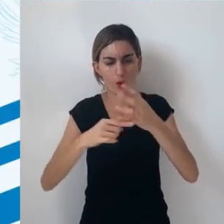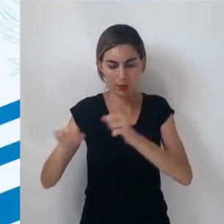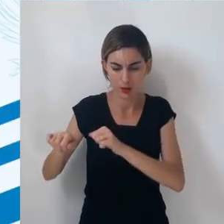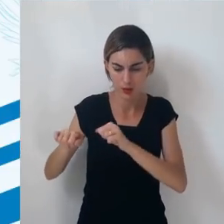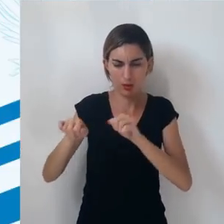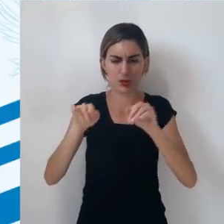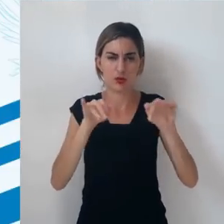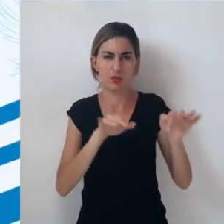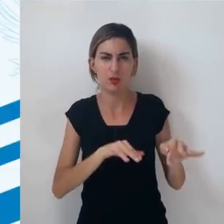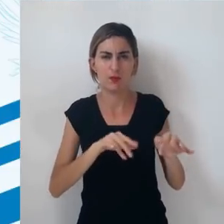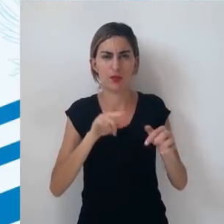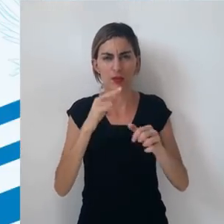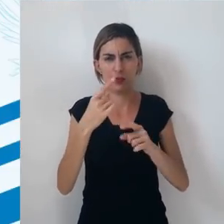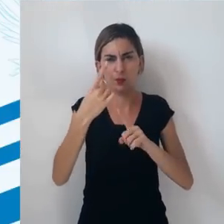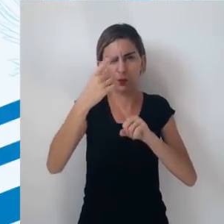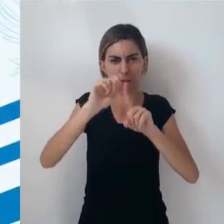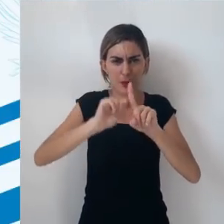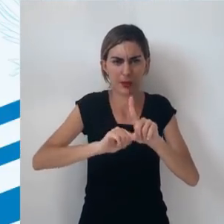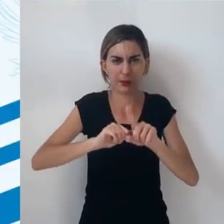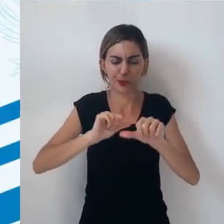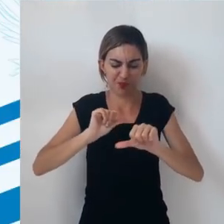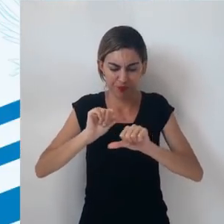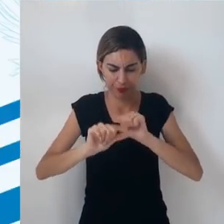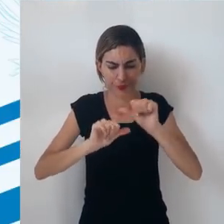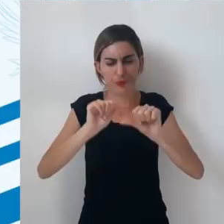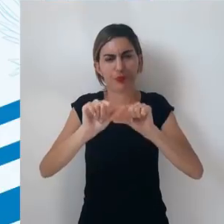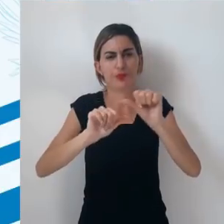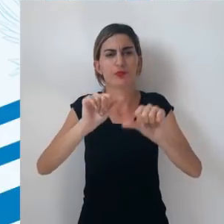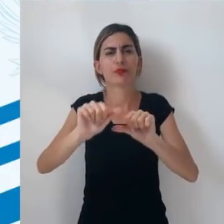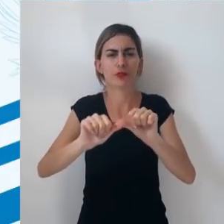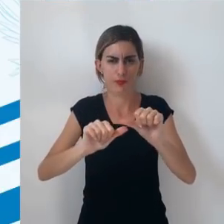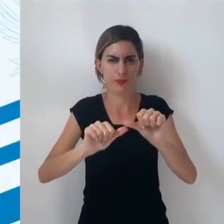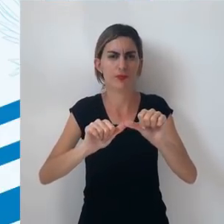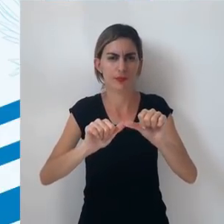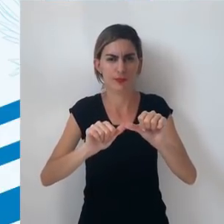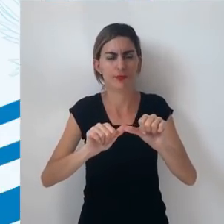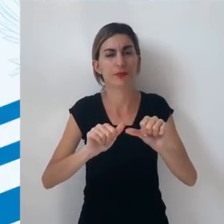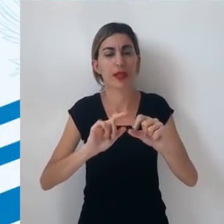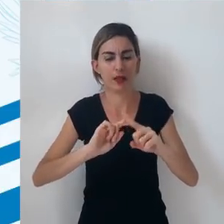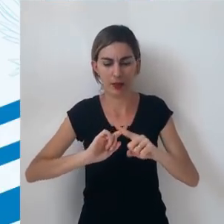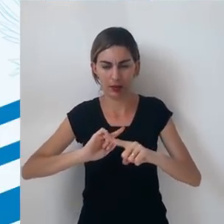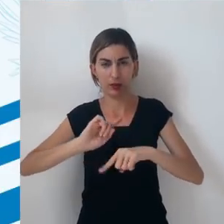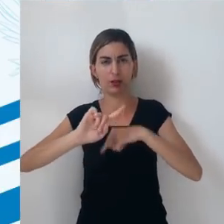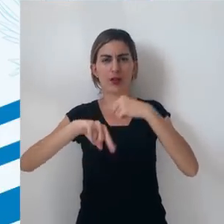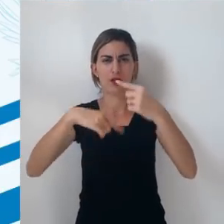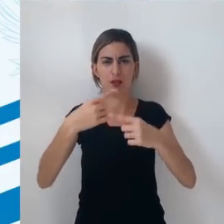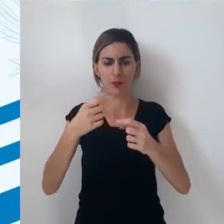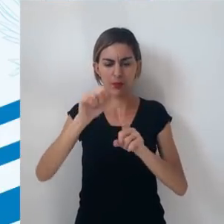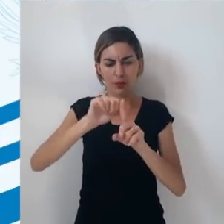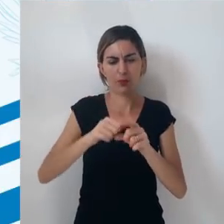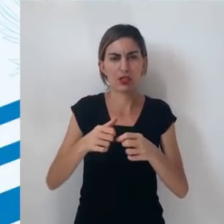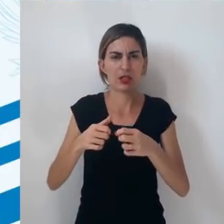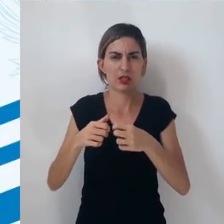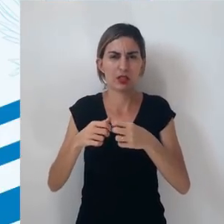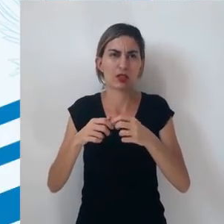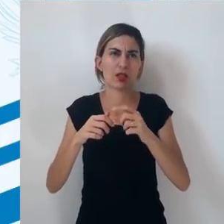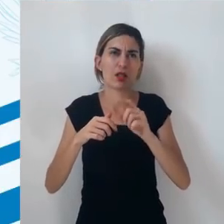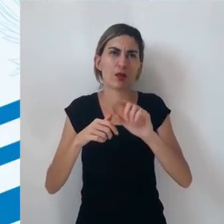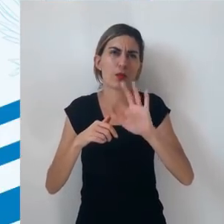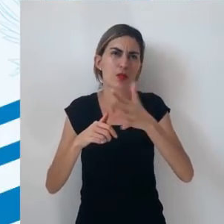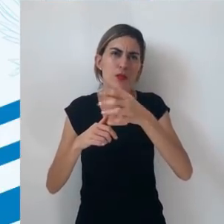4 semanas, eles vão se formar, né? E depois, com 6